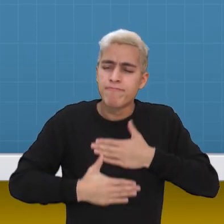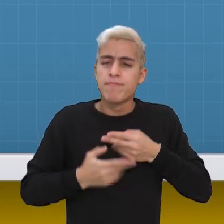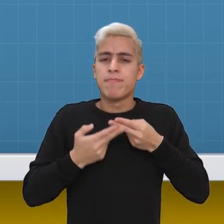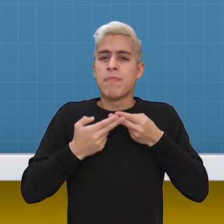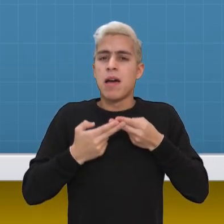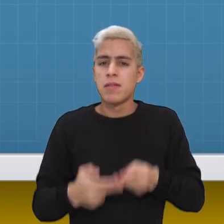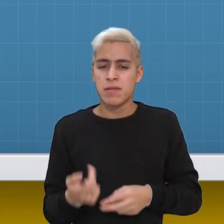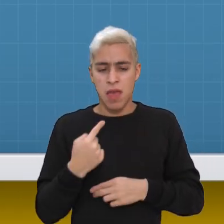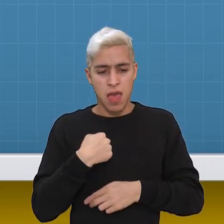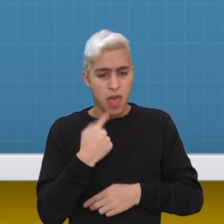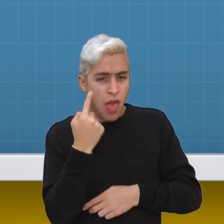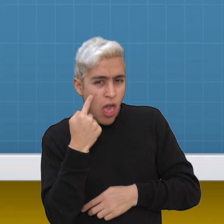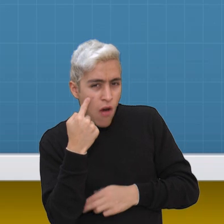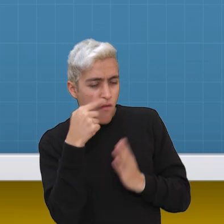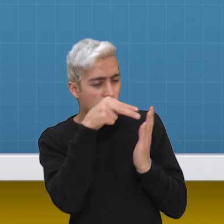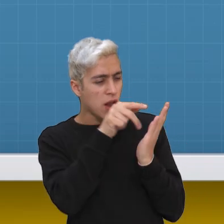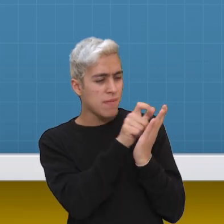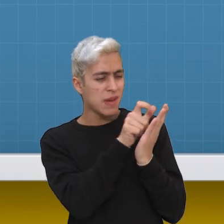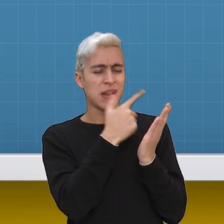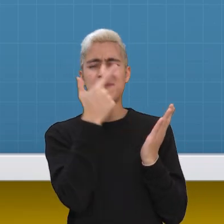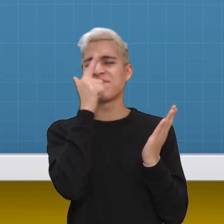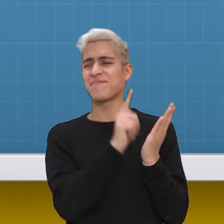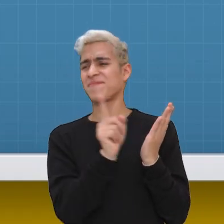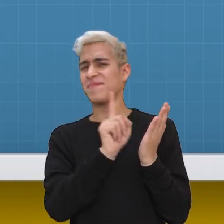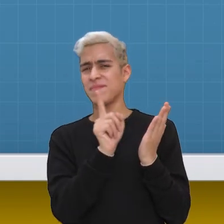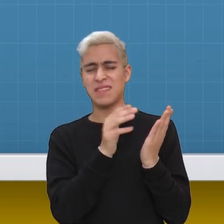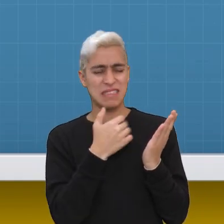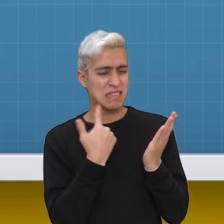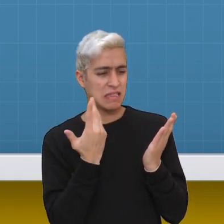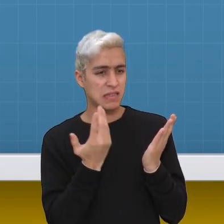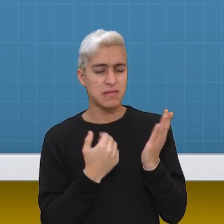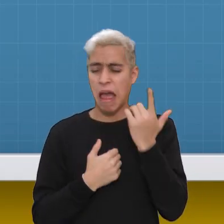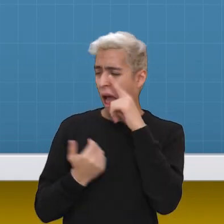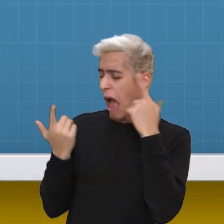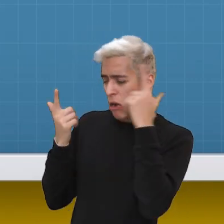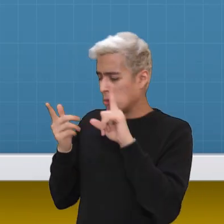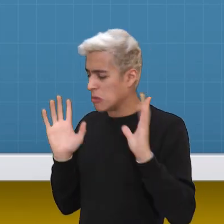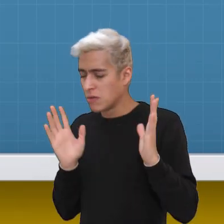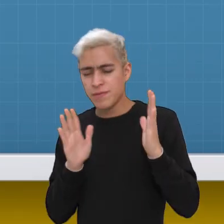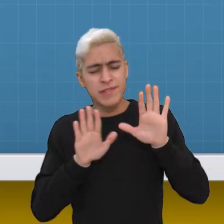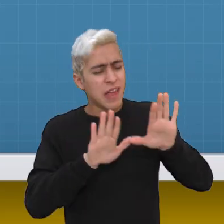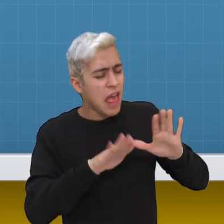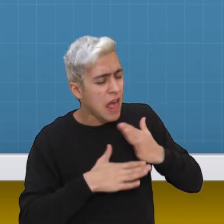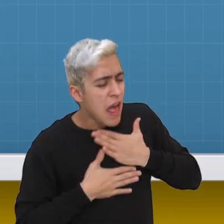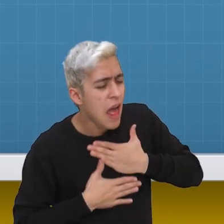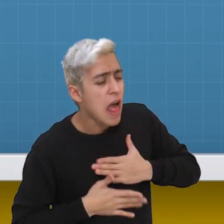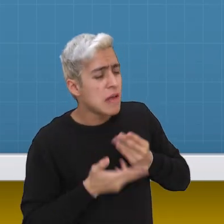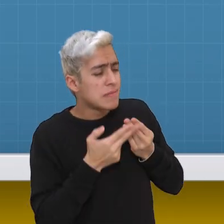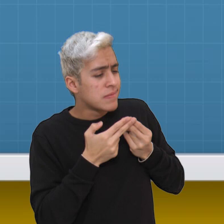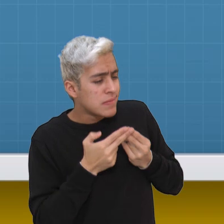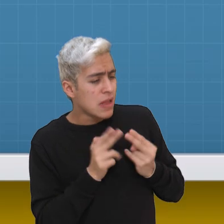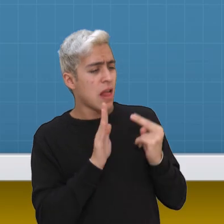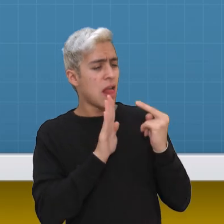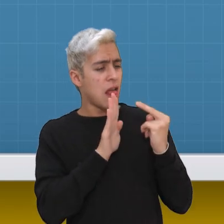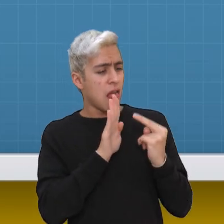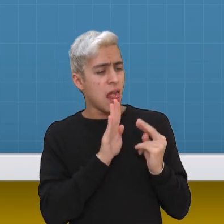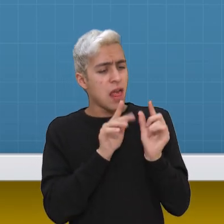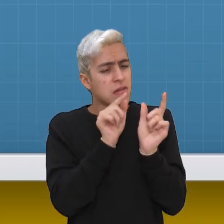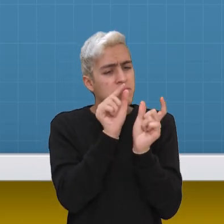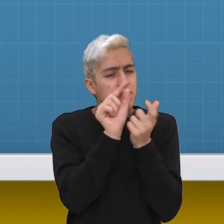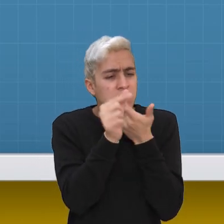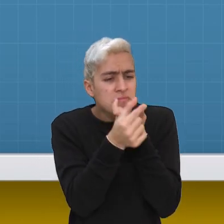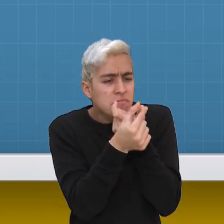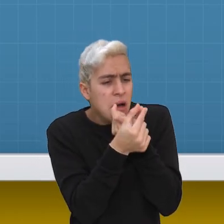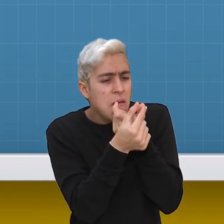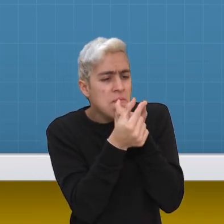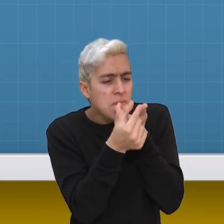Paciência. Eu vou ler uma palavra e eu não consigo. Não, calma. Tenha paciência. Vai por